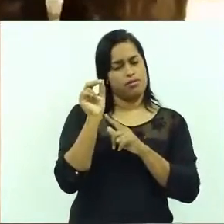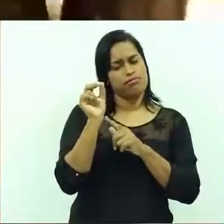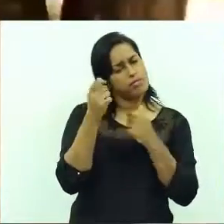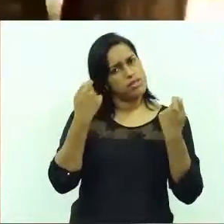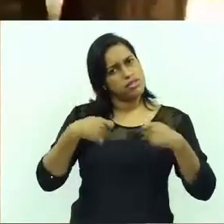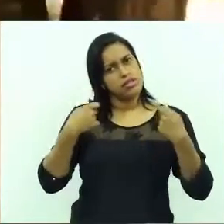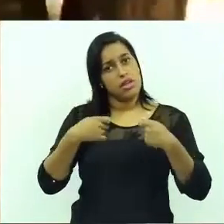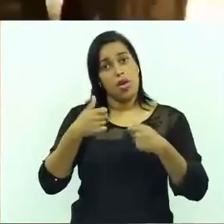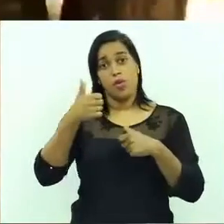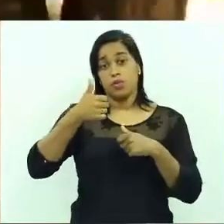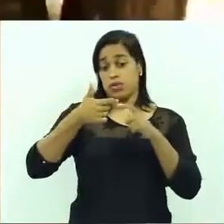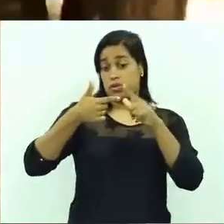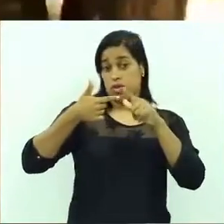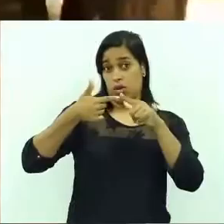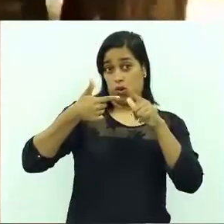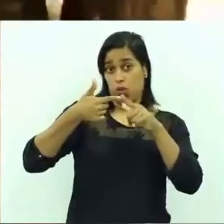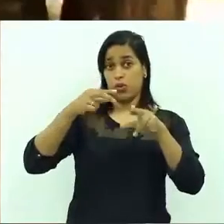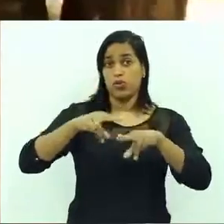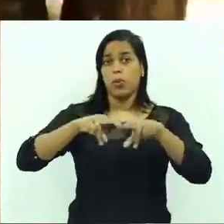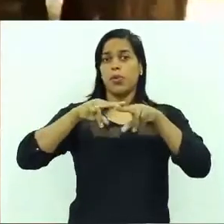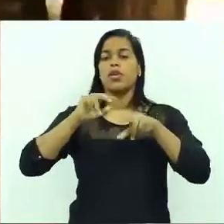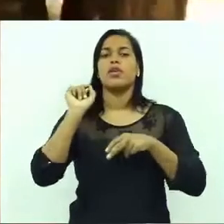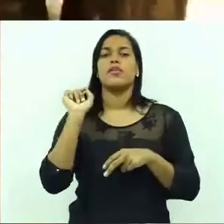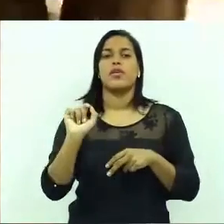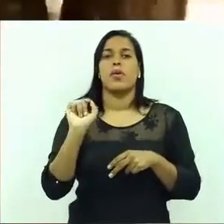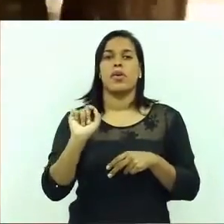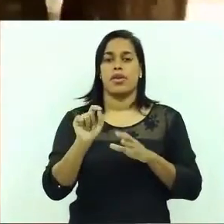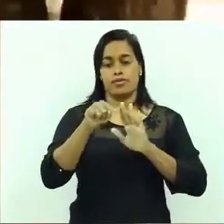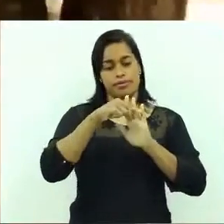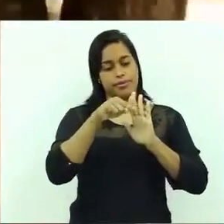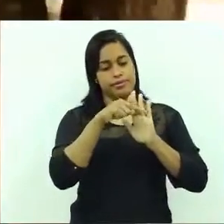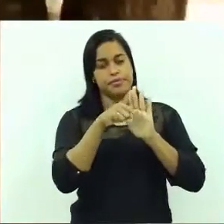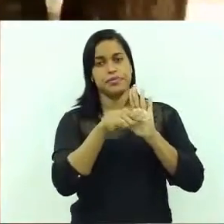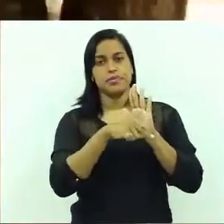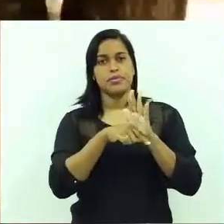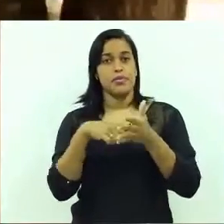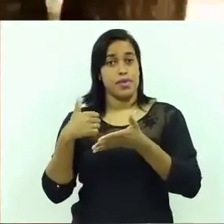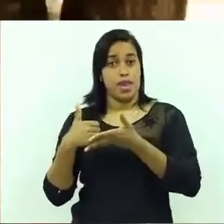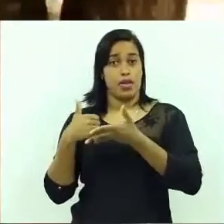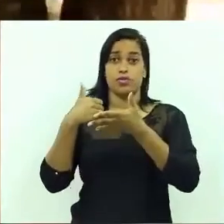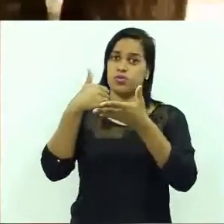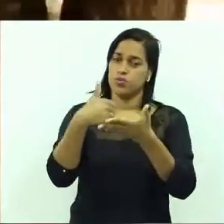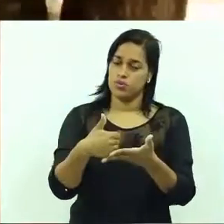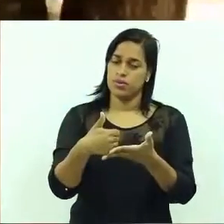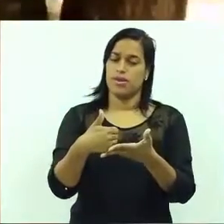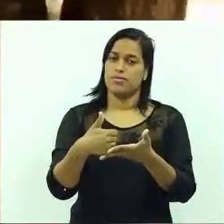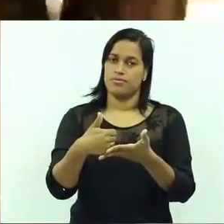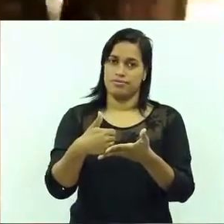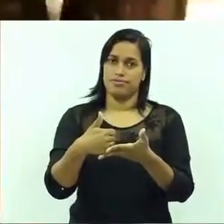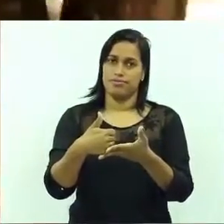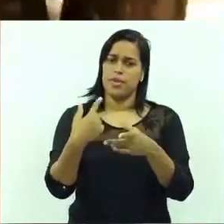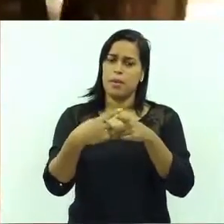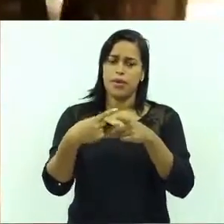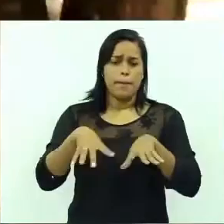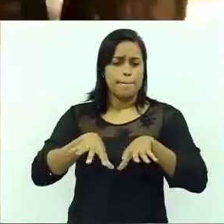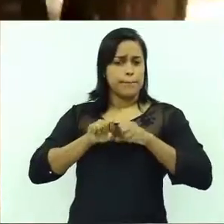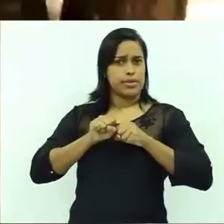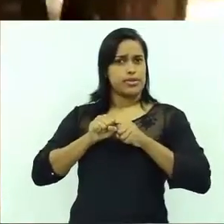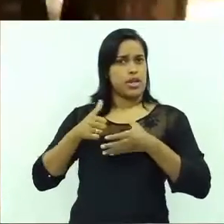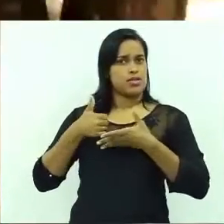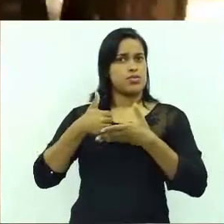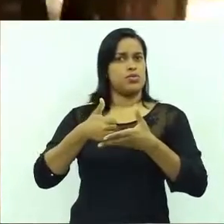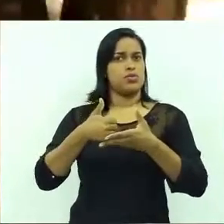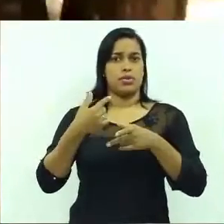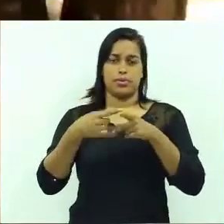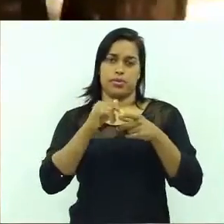tem um segundo motivo que a gente escreve um plano de negócio. É para a gente obter ajuda. Por que para a gente obter ajuda? Porque se